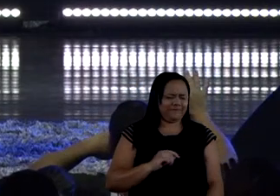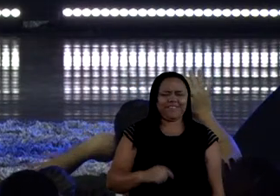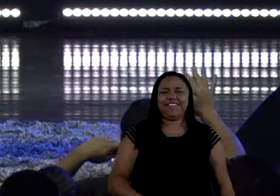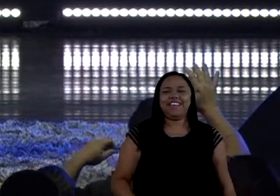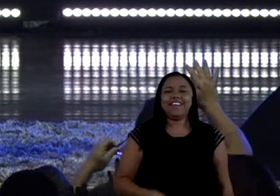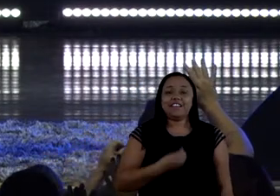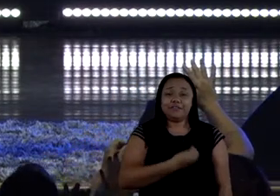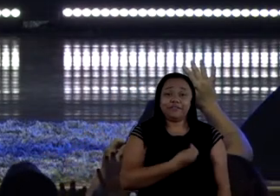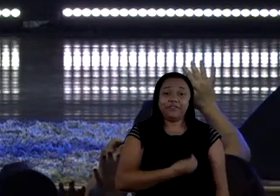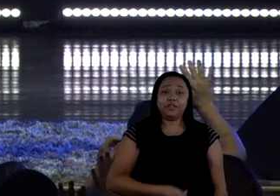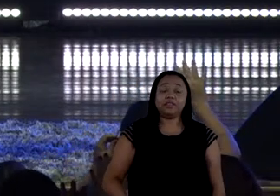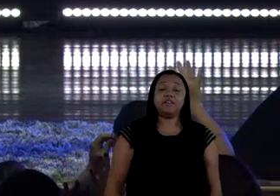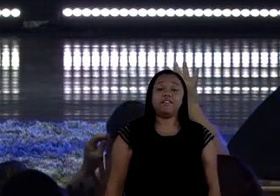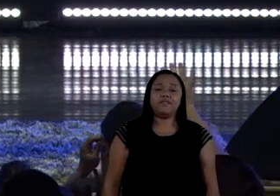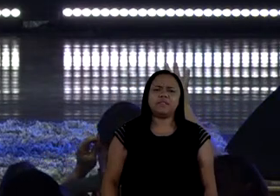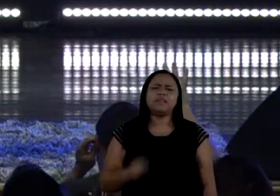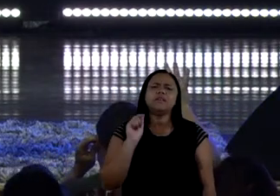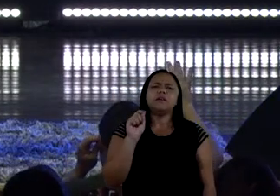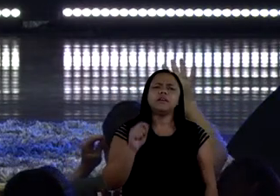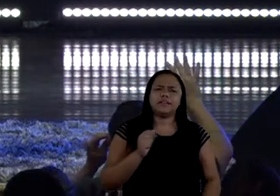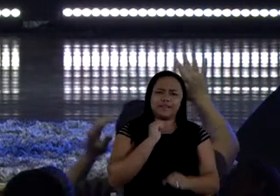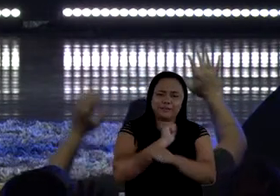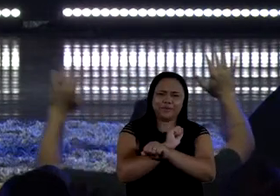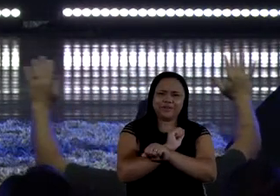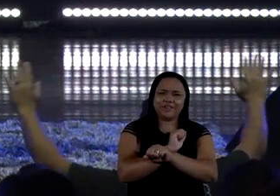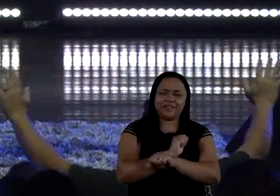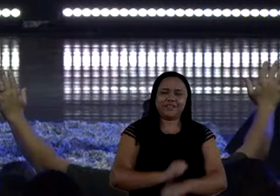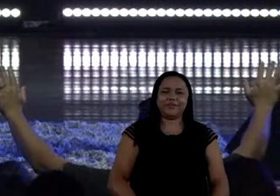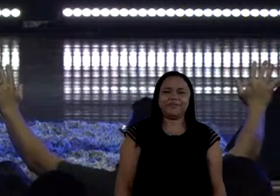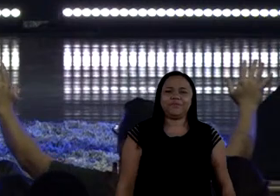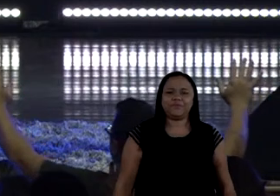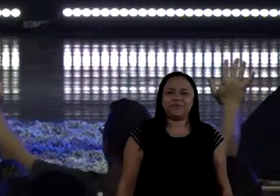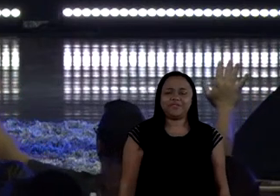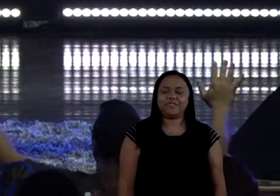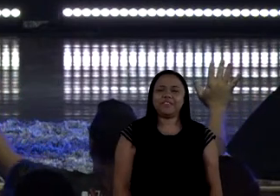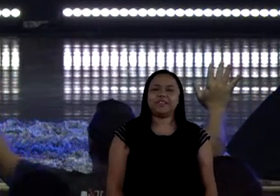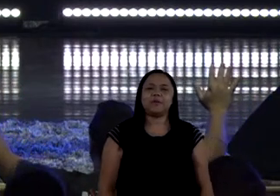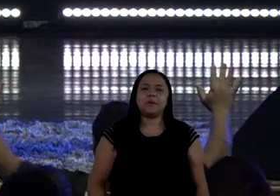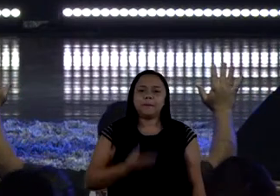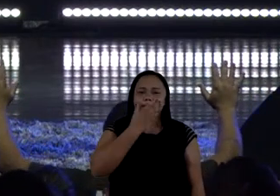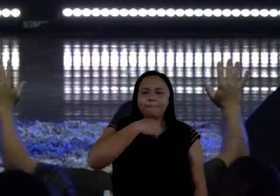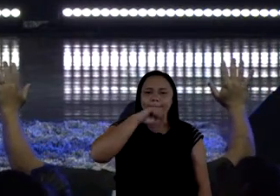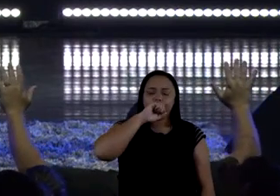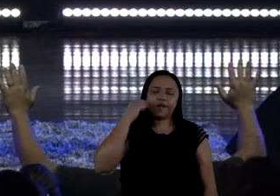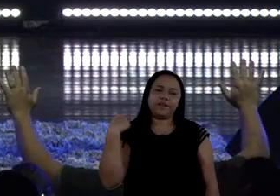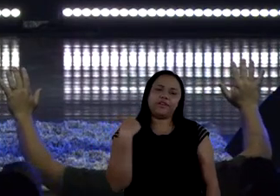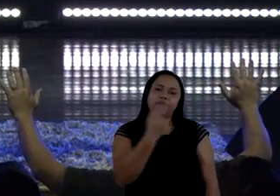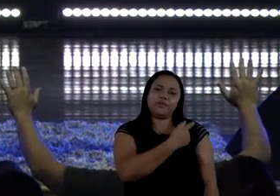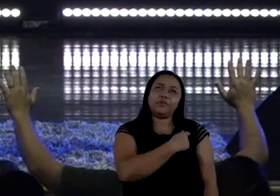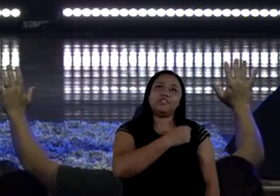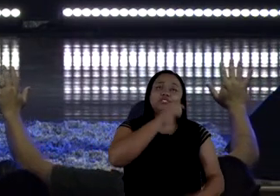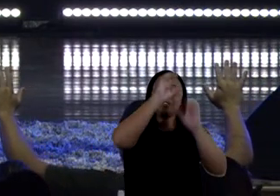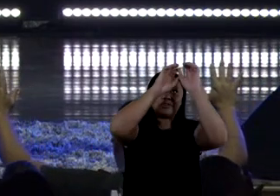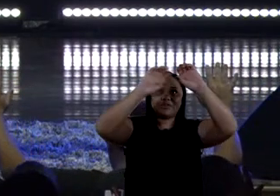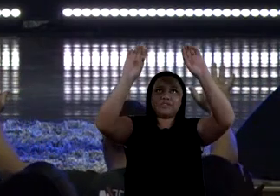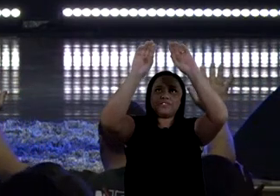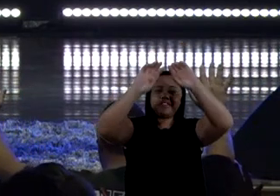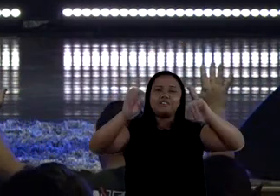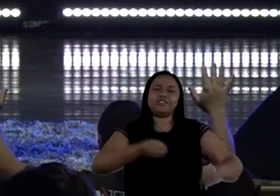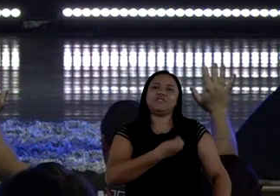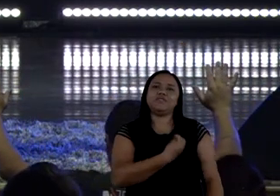minha vida, quem o impedirá? Oremos todos. Pai nosso que estás nos